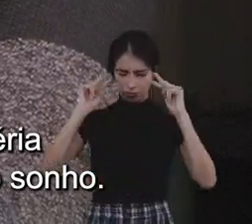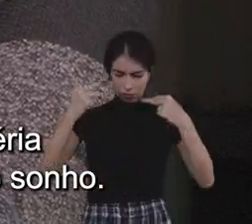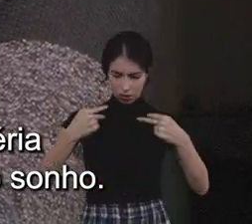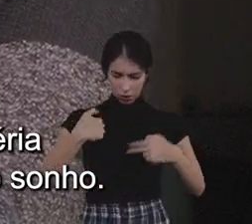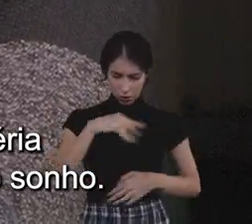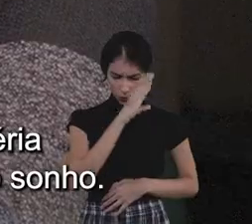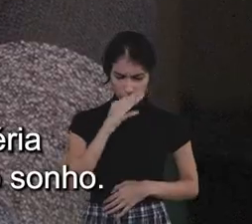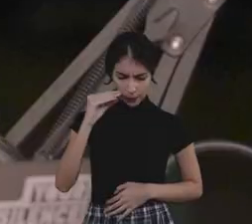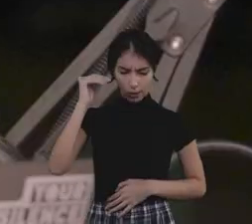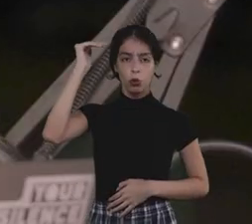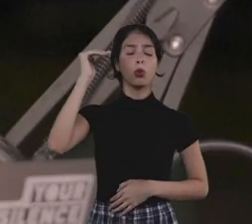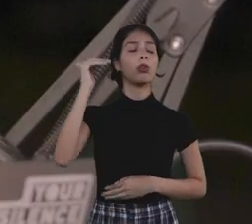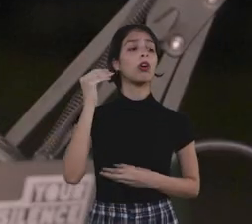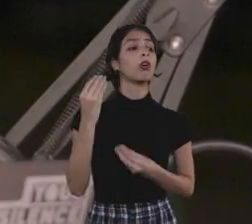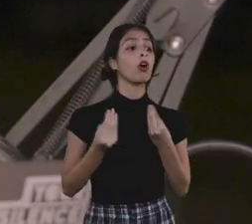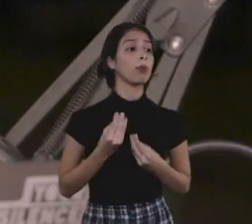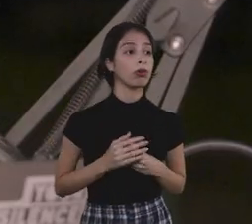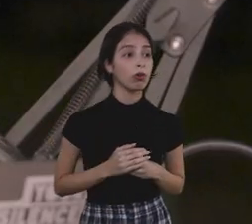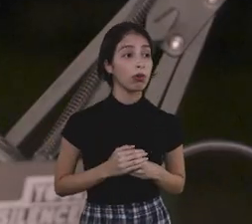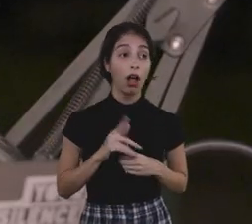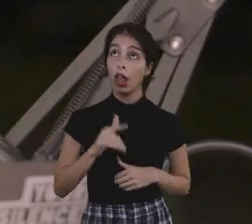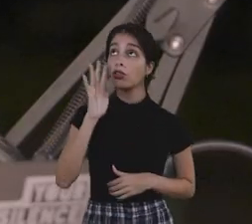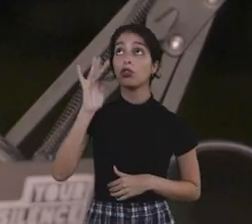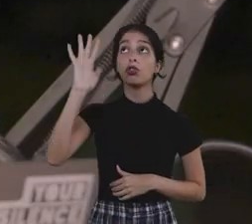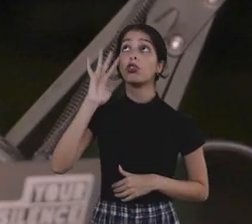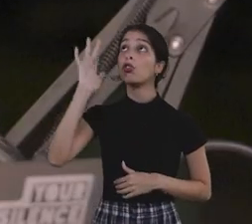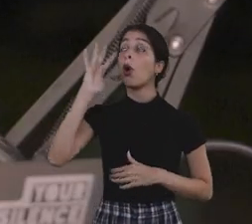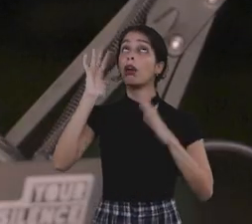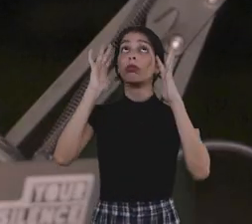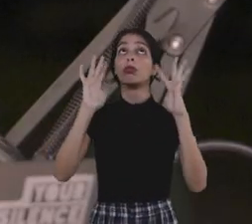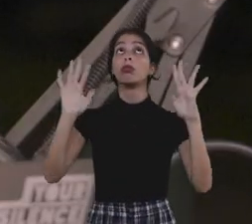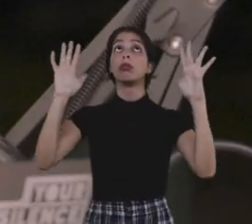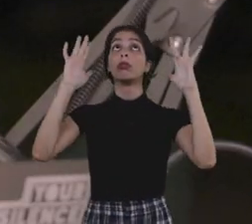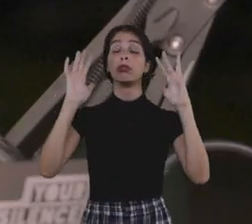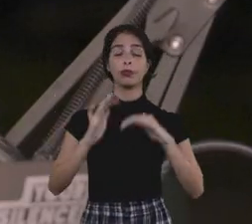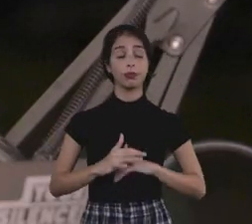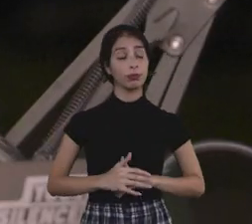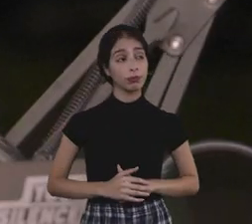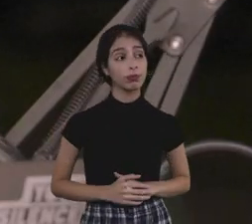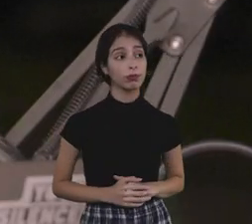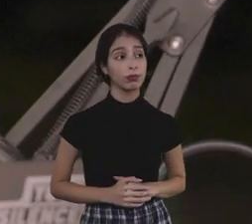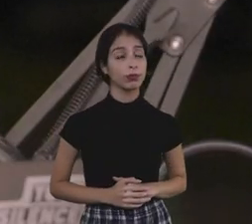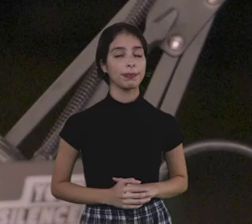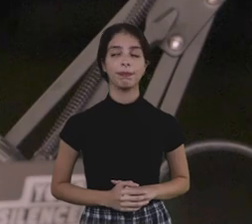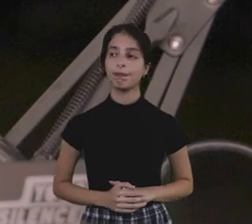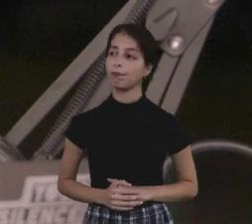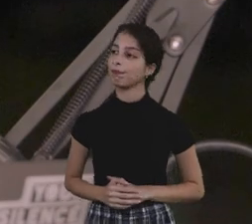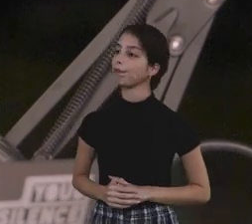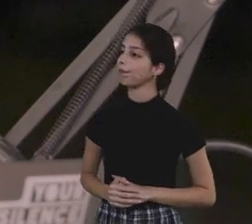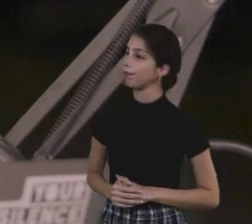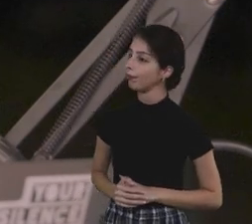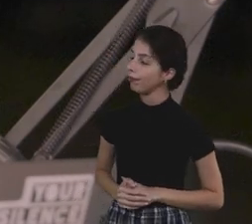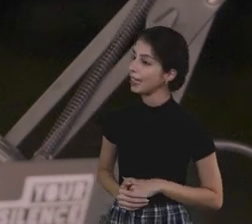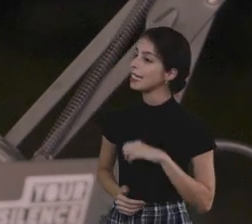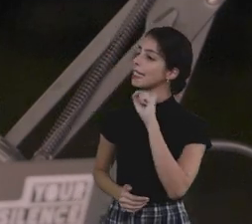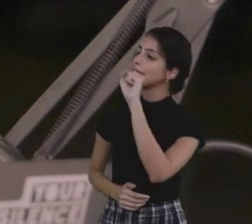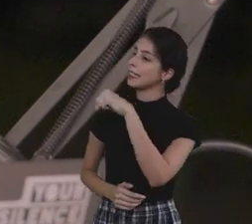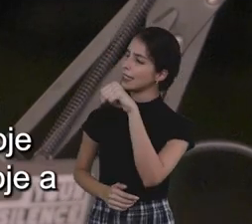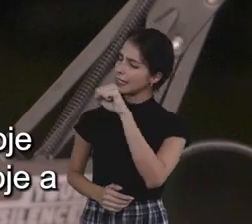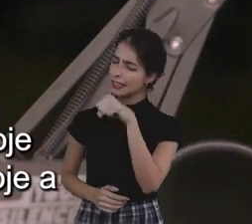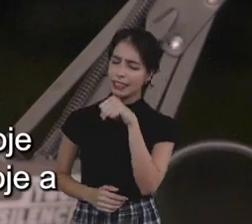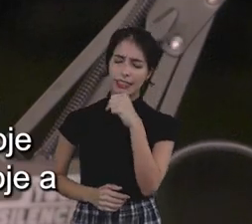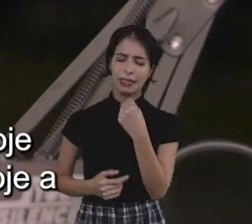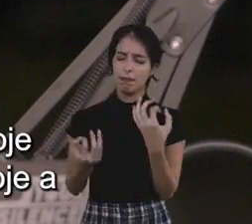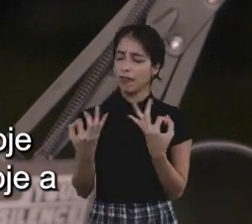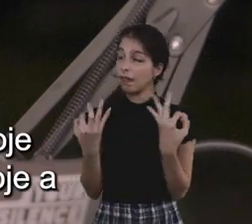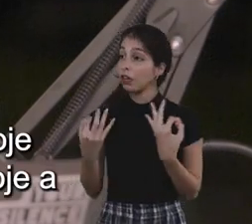adultez é o sonho total né total e Inclusive a gente tem falado muito eh minhas amigas